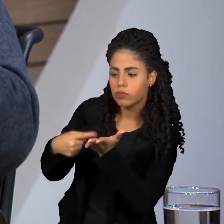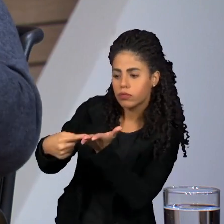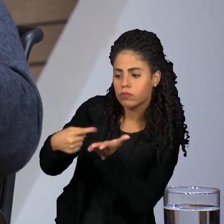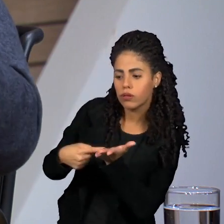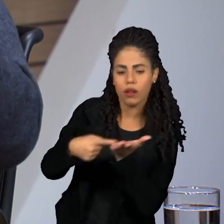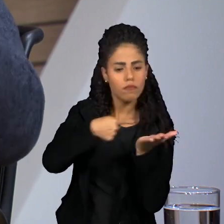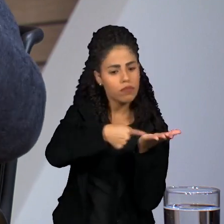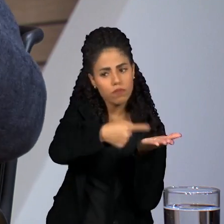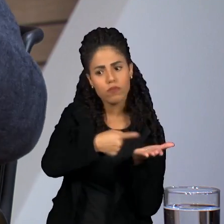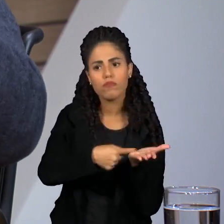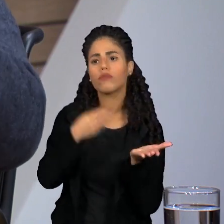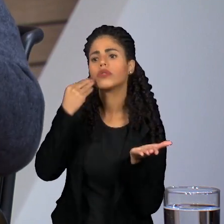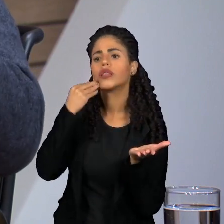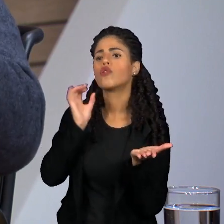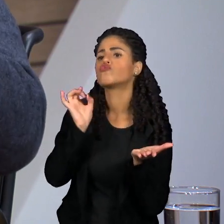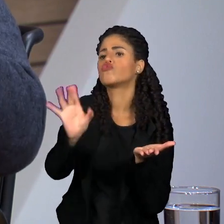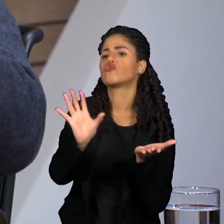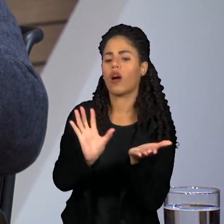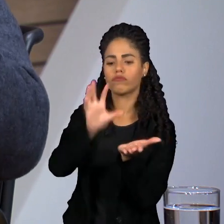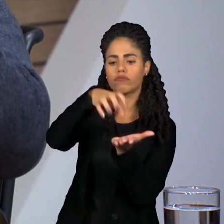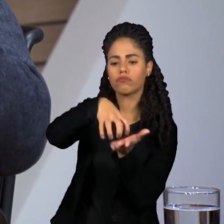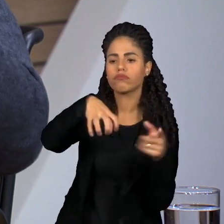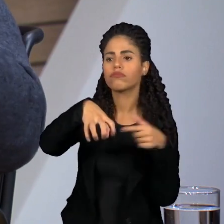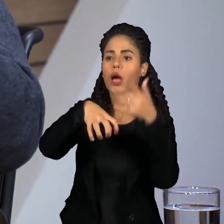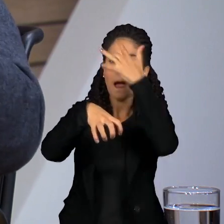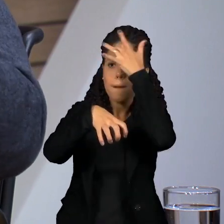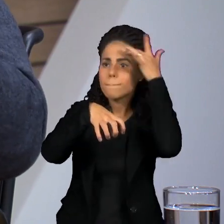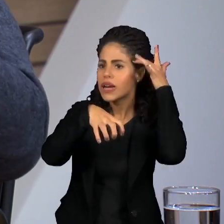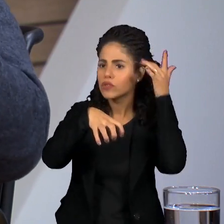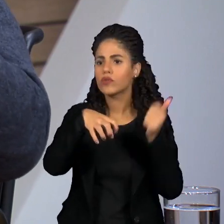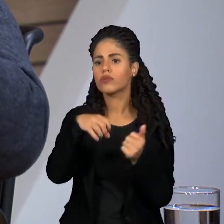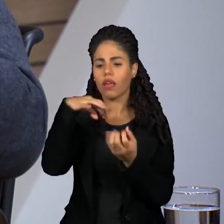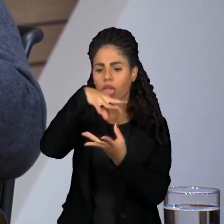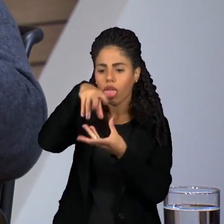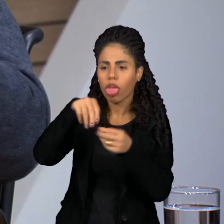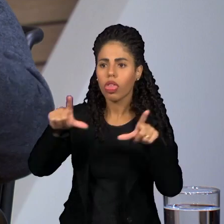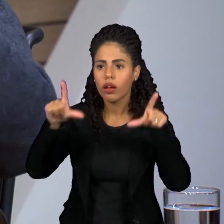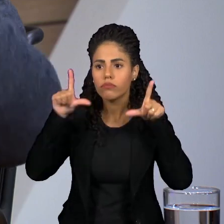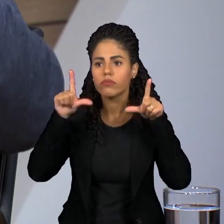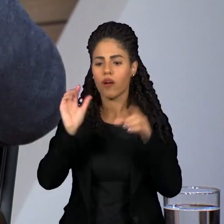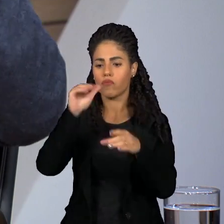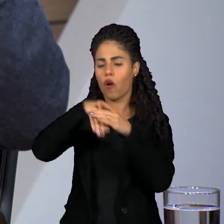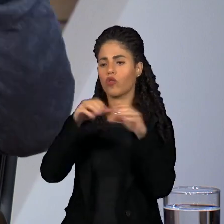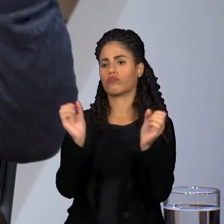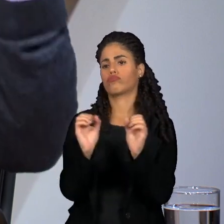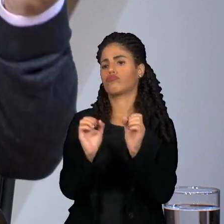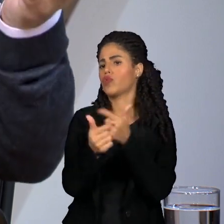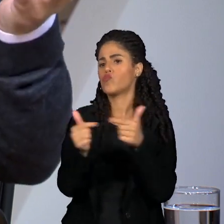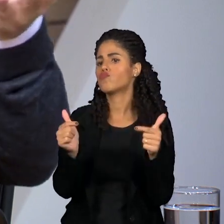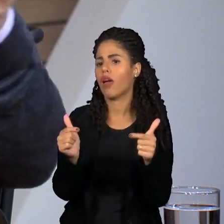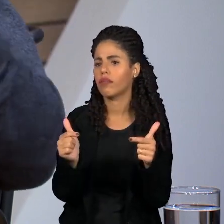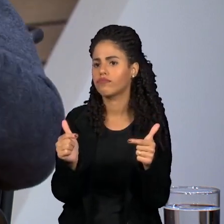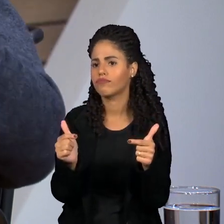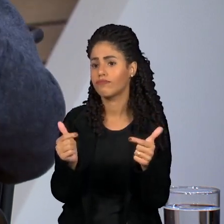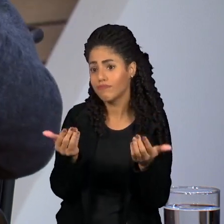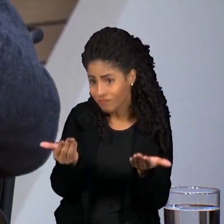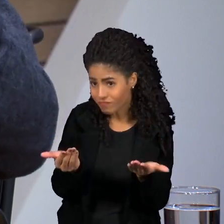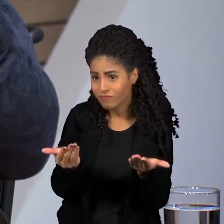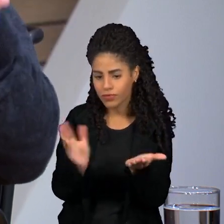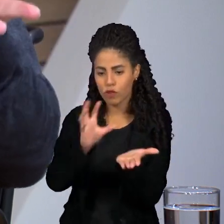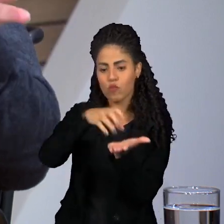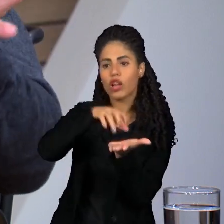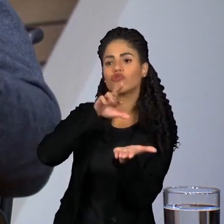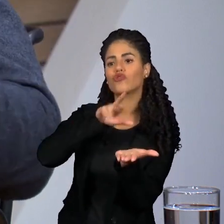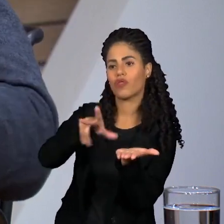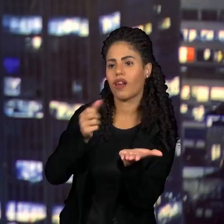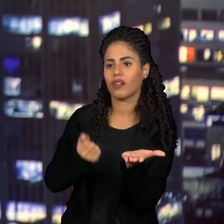coisas, porque é gente que não tem repercussão de mídia, ele não tem voto grande. Então, vamos